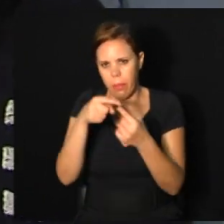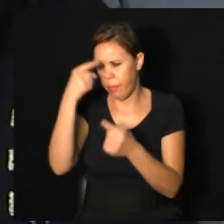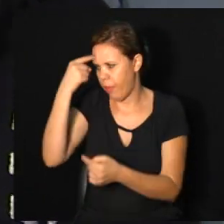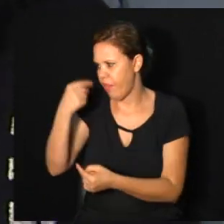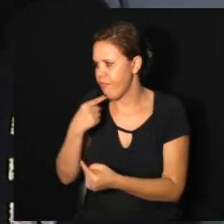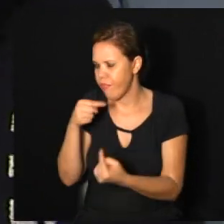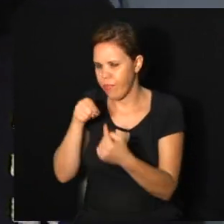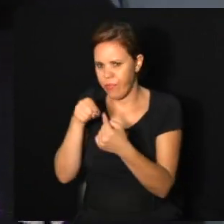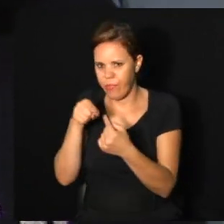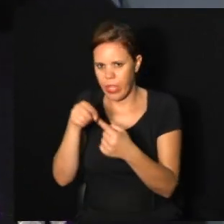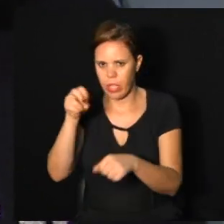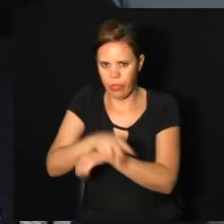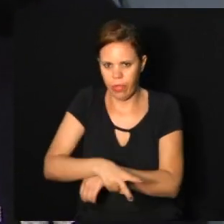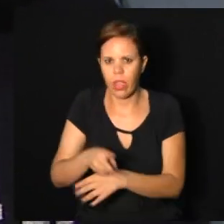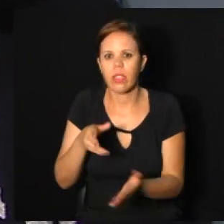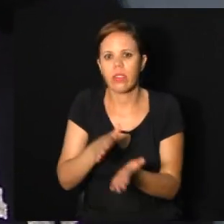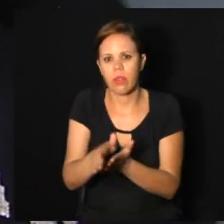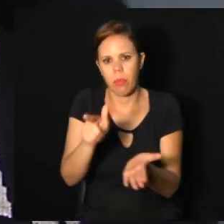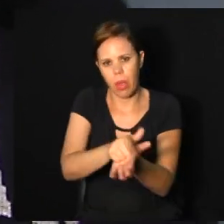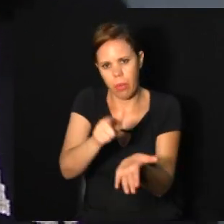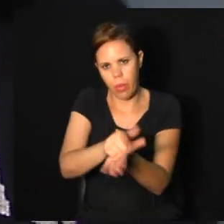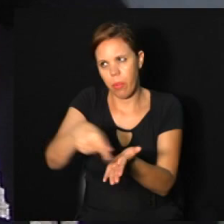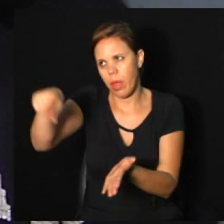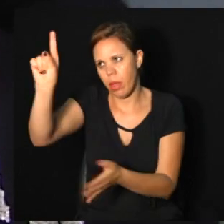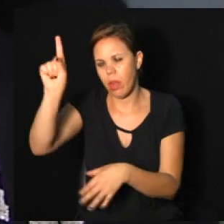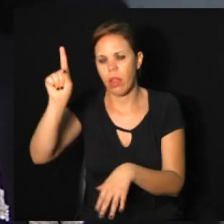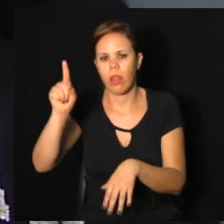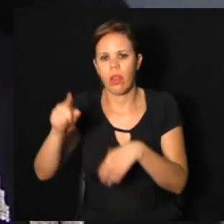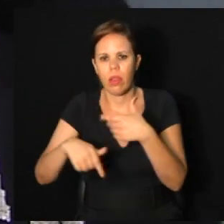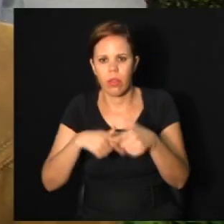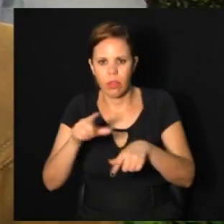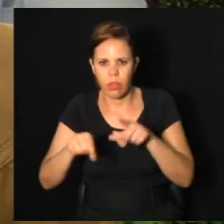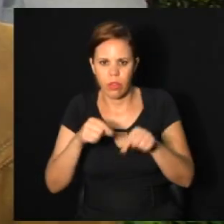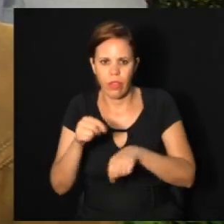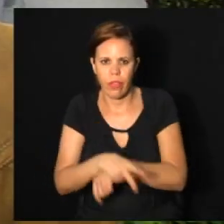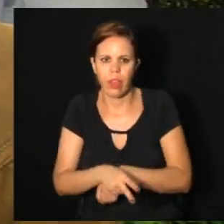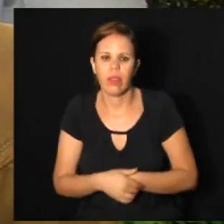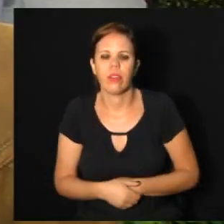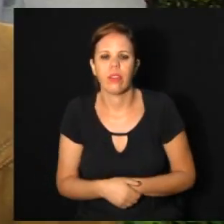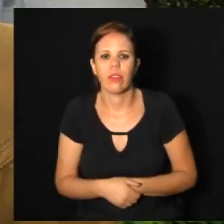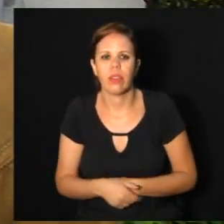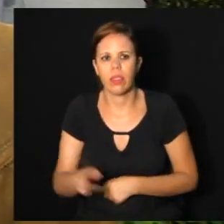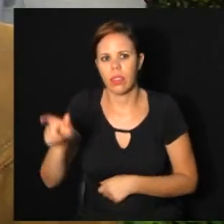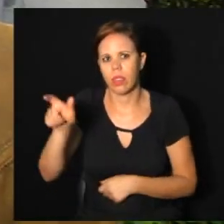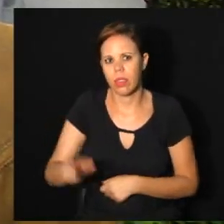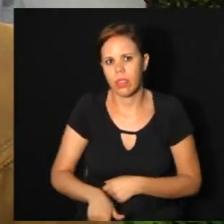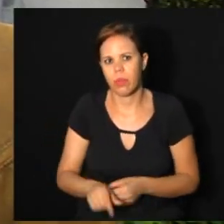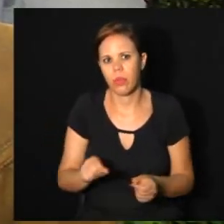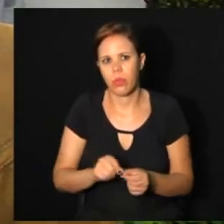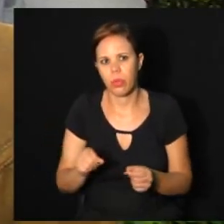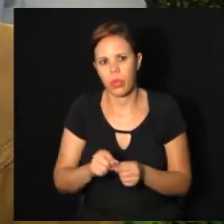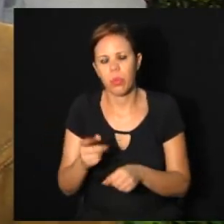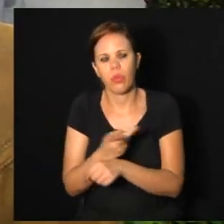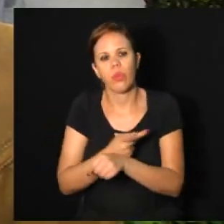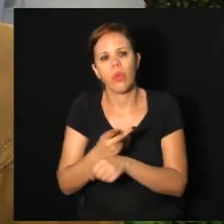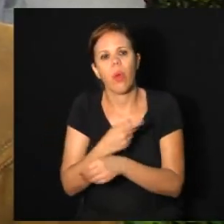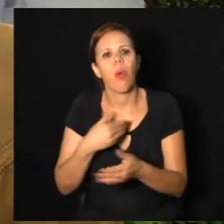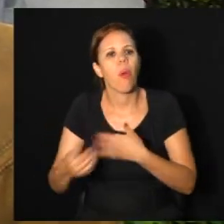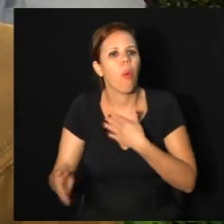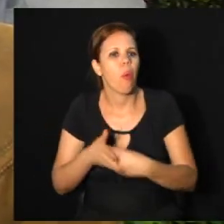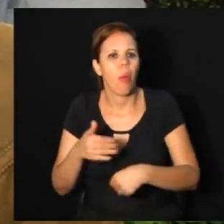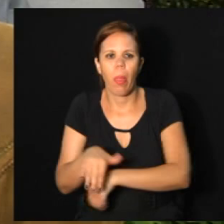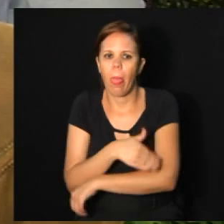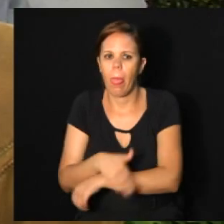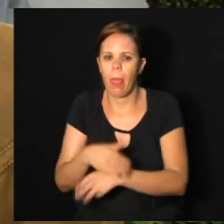consegue até emitir a sua carta de encaminhamento para a participação no processo seletivo. Os candidatos às vagas devem procurar qualquer uma das